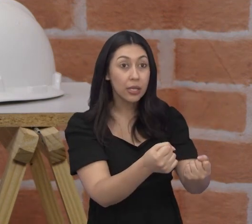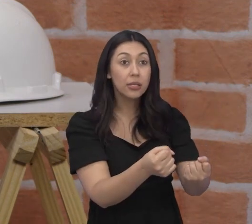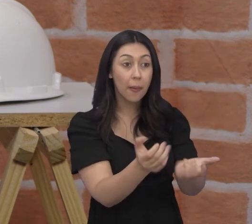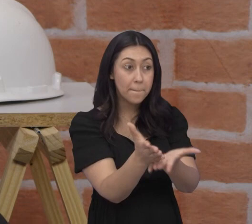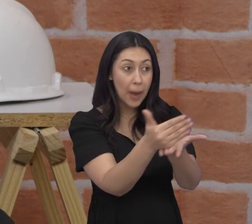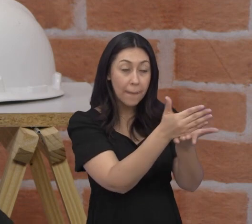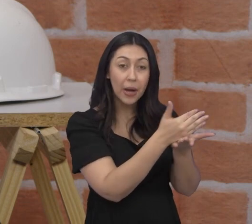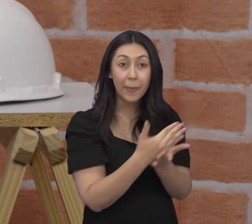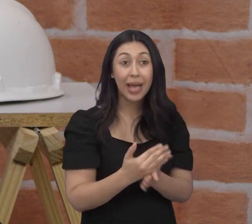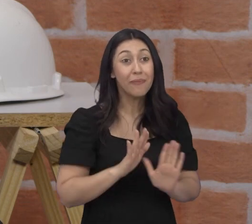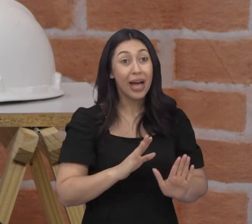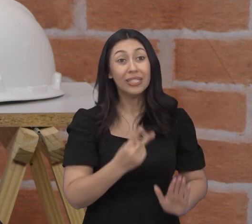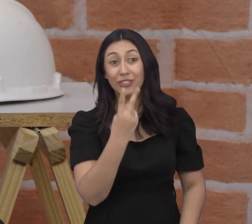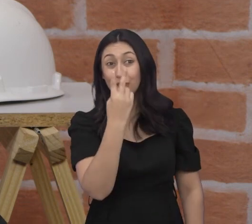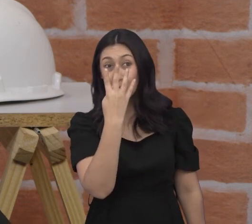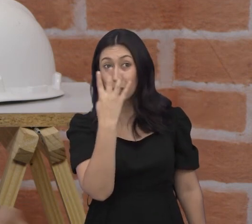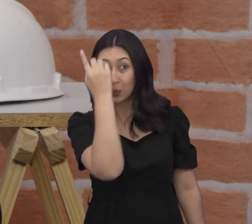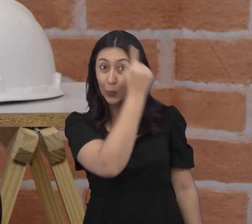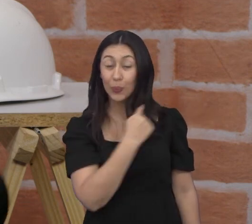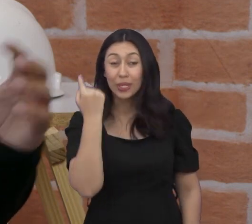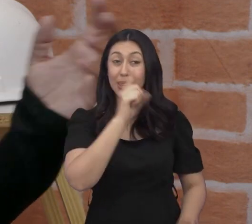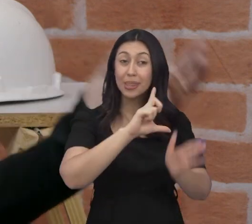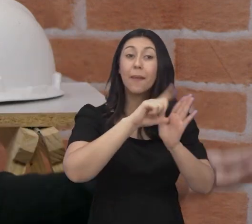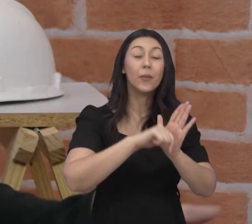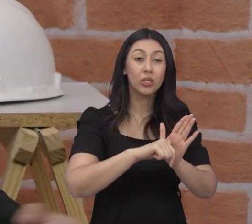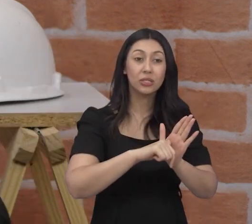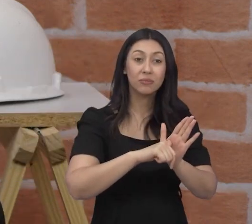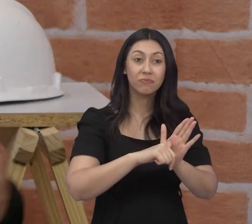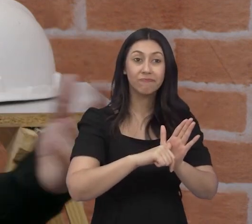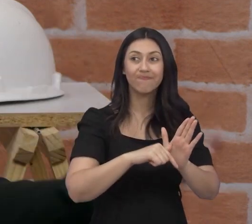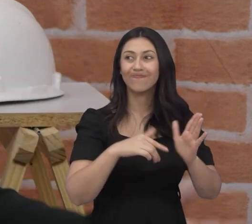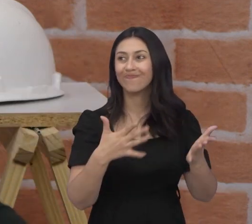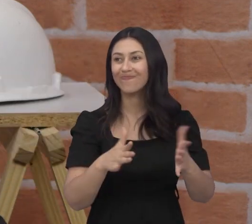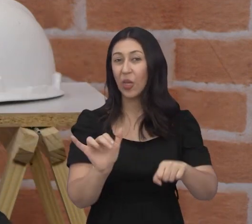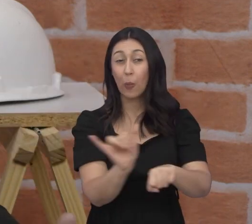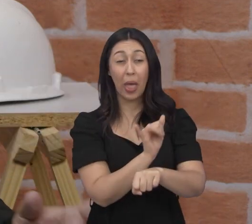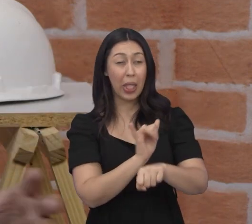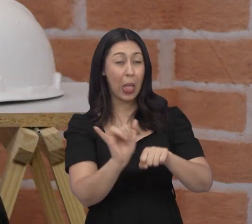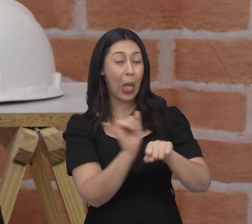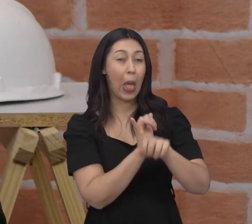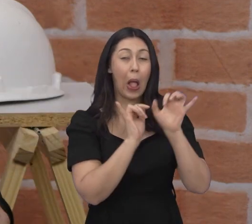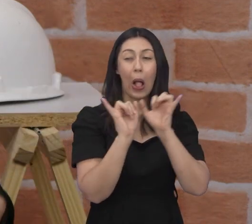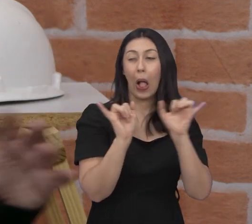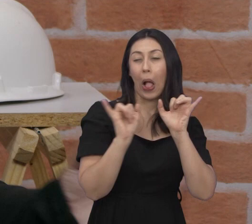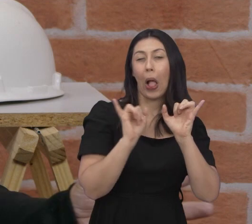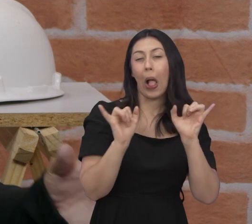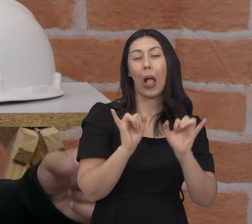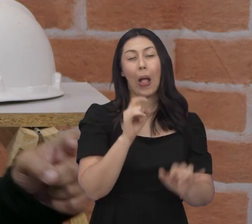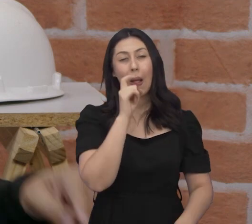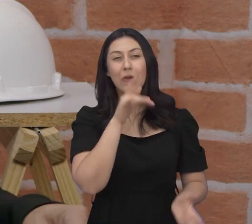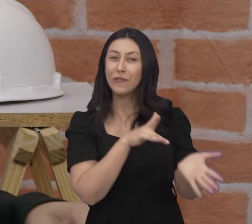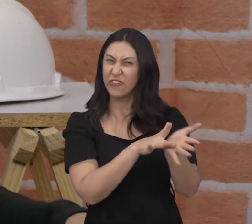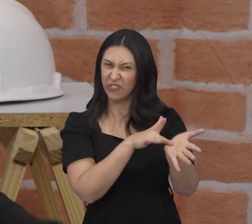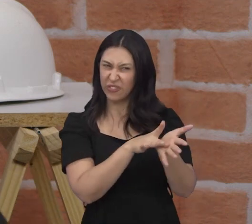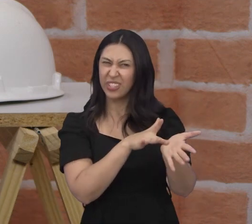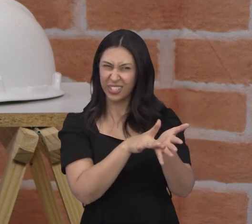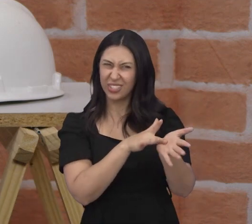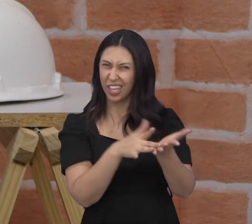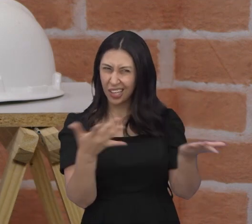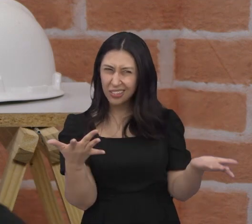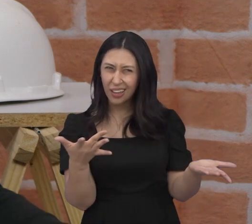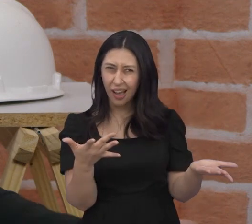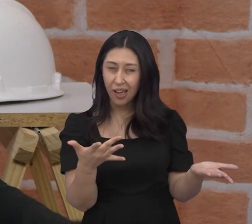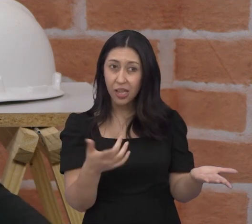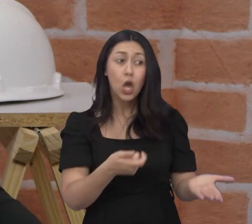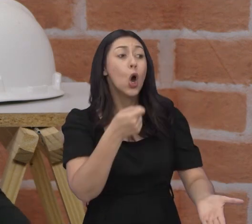E Sim. menos de 24 horas depois, armaram, vamos dizer, um circo ali e desmentiram, obrigaram